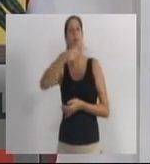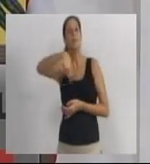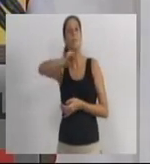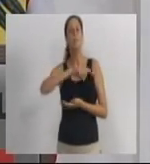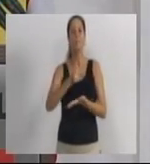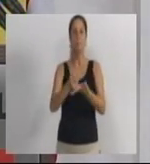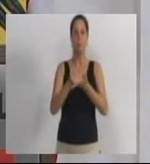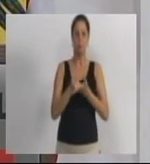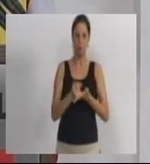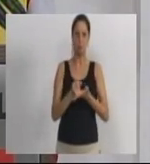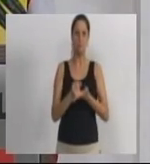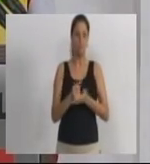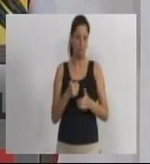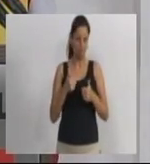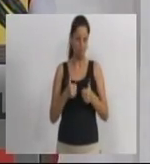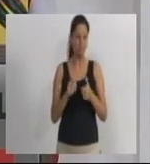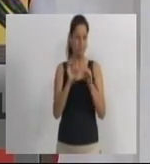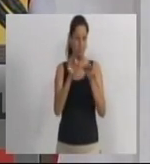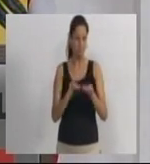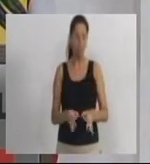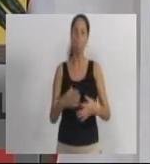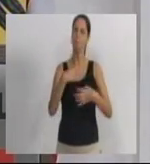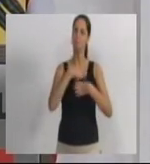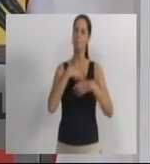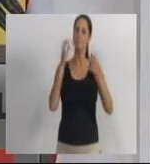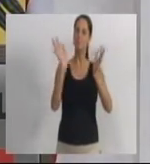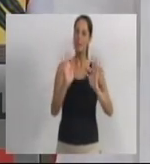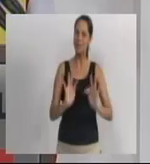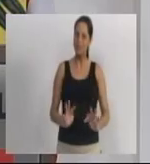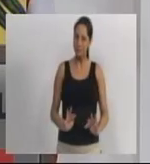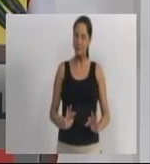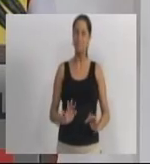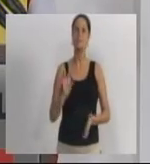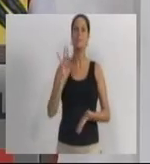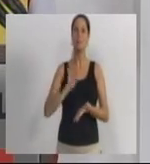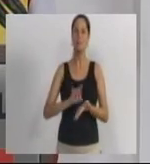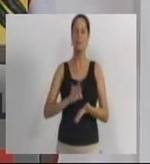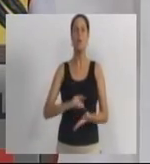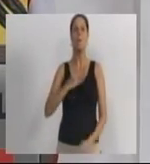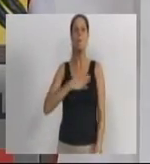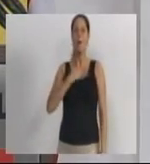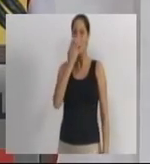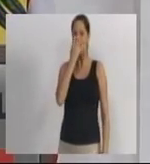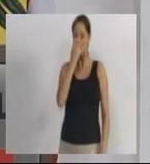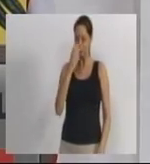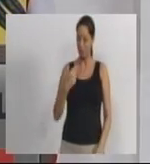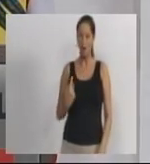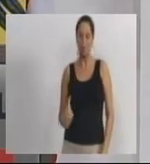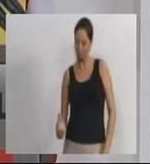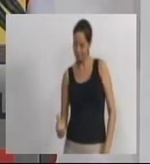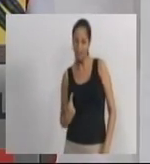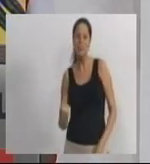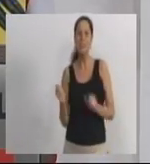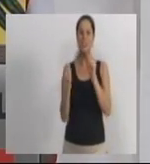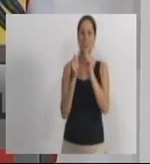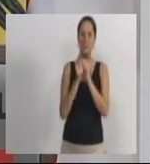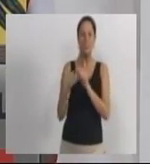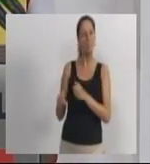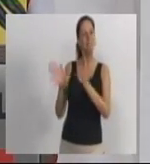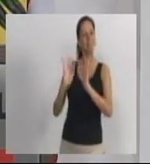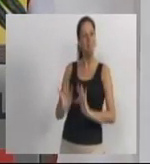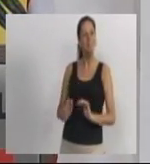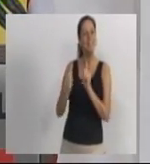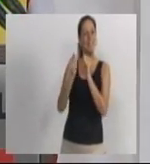vocês. Tá certo? Me sinto muito feliz. Orfeu, meu cão-guia, está bem feliz aqui de estar junto comigo.